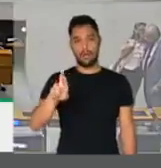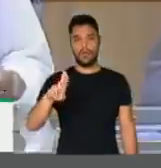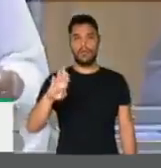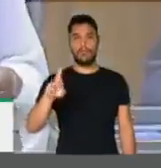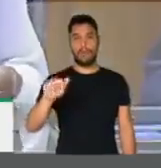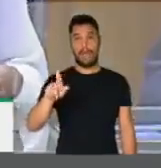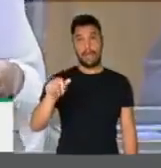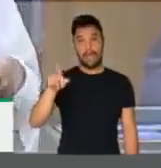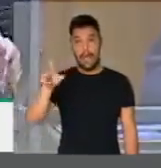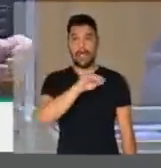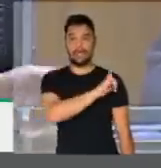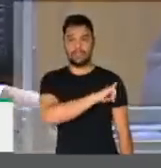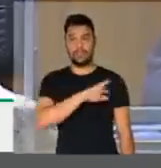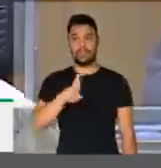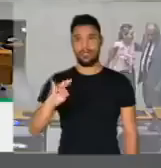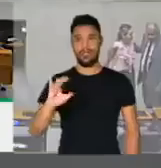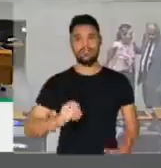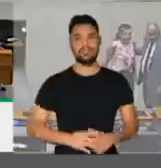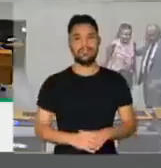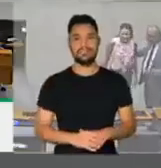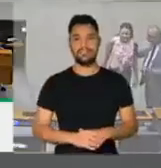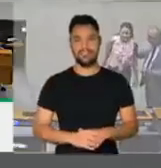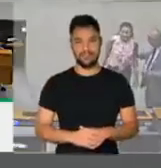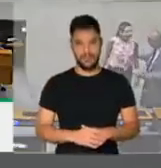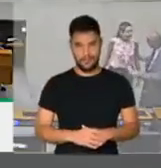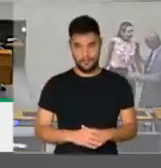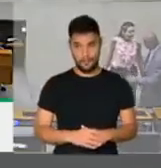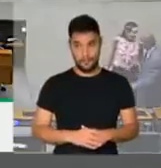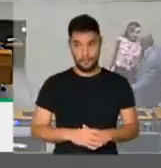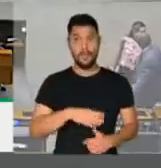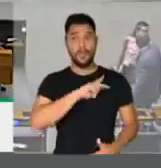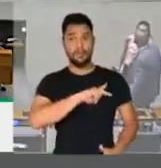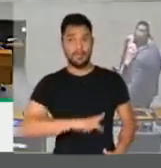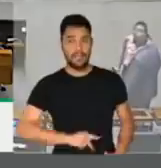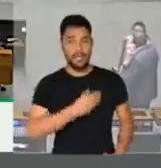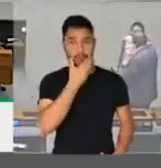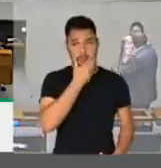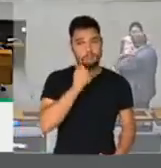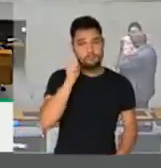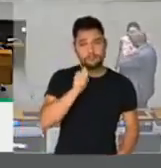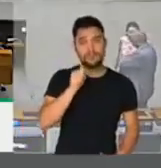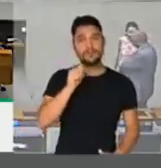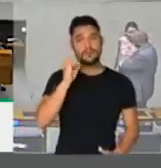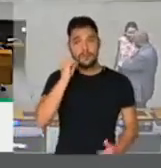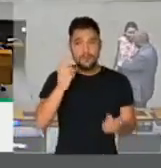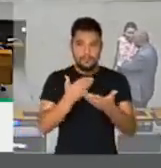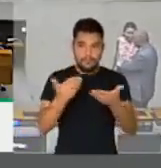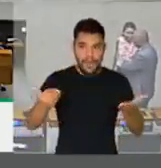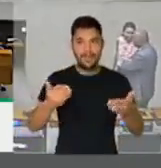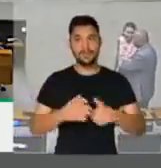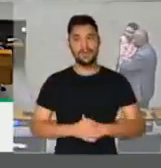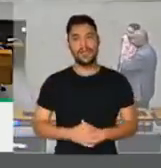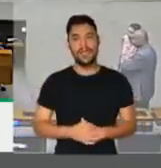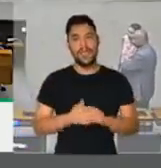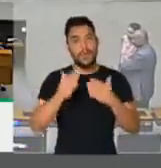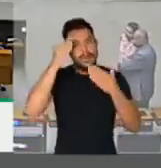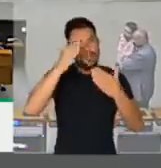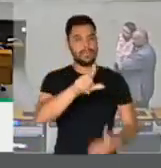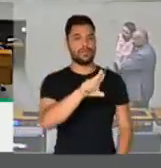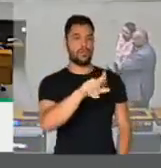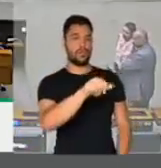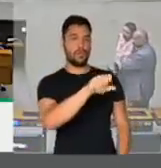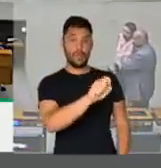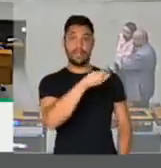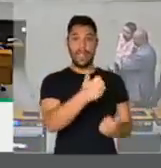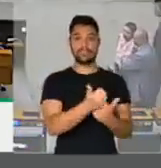do Rio de Janeiro. Obrigado, presidenta, senhoras e senhores. Eu começo fazendo um agradecimento ao Lucas,